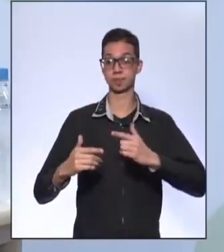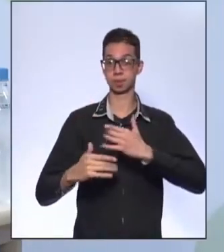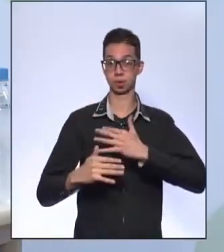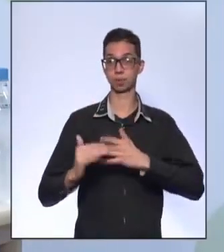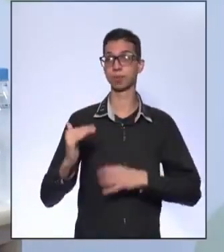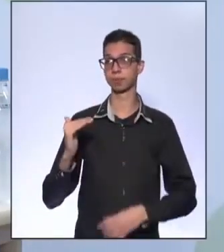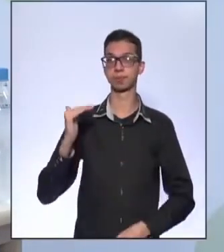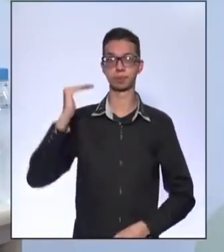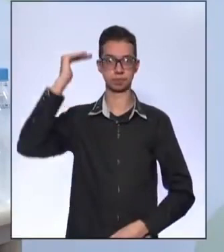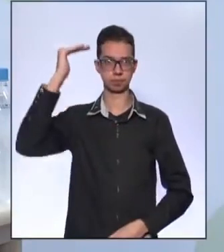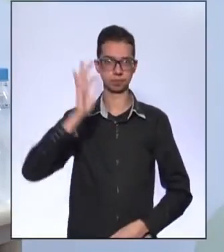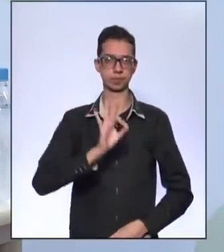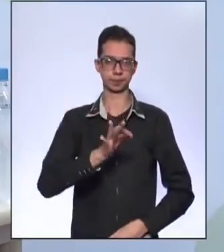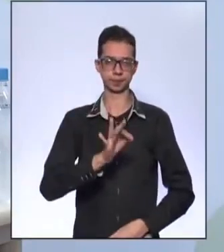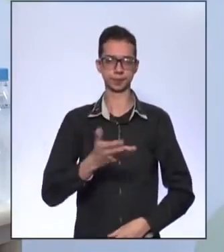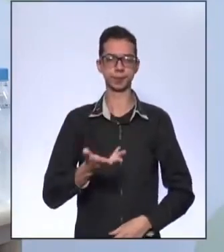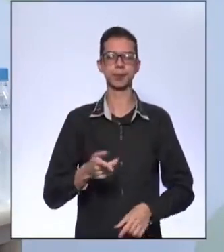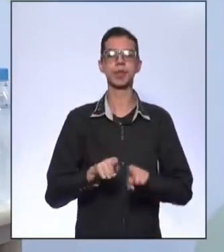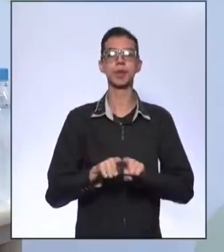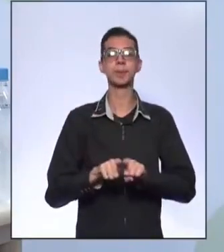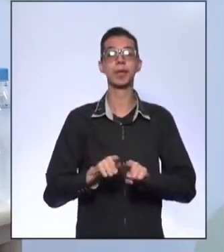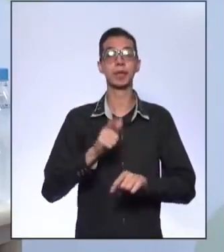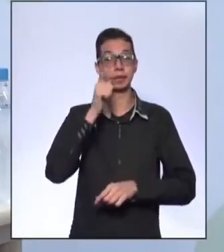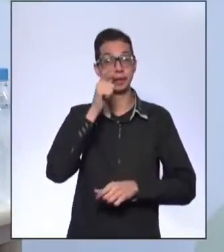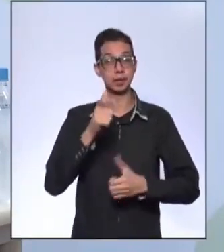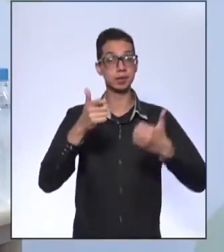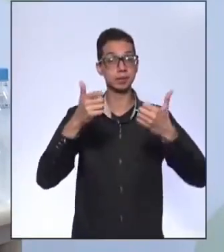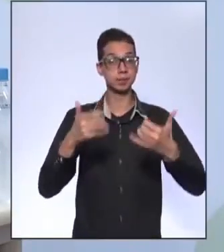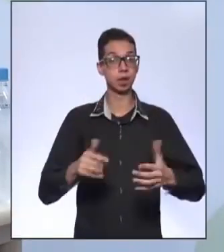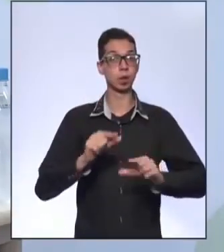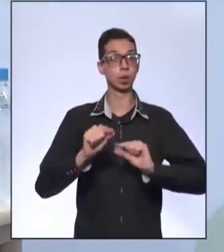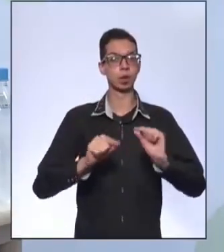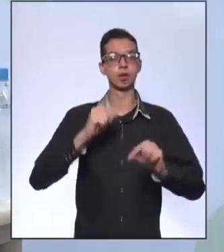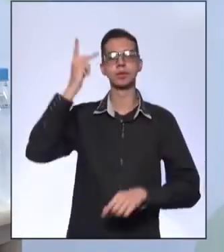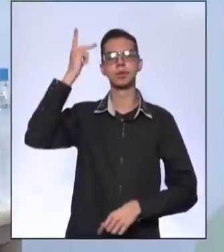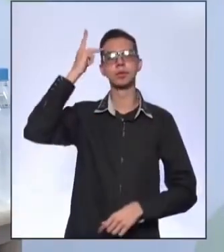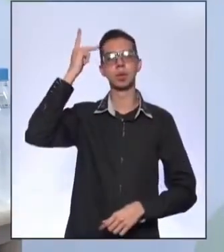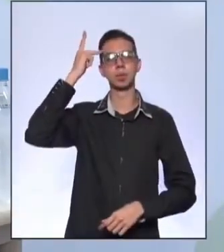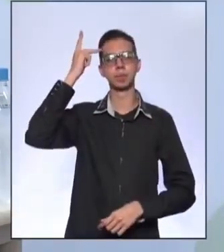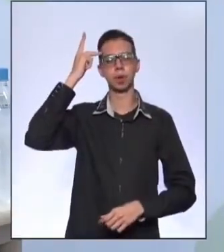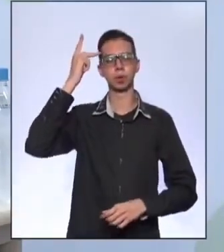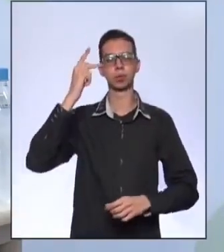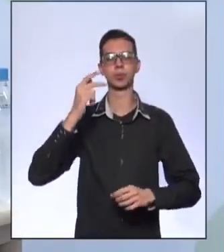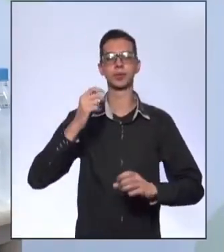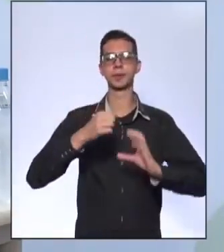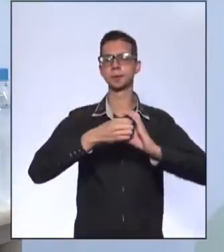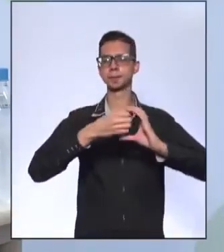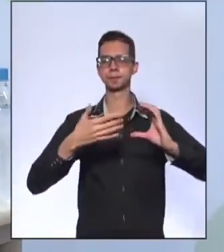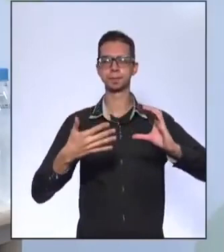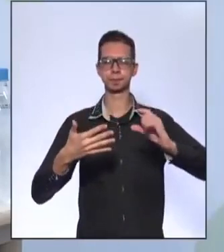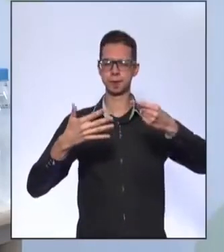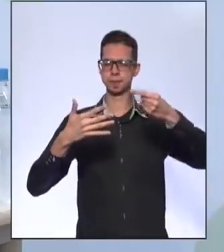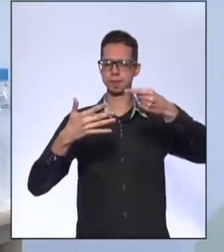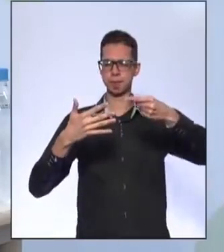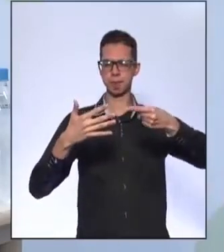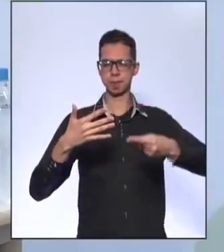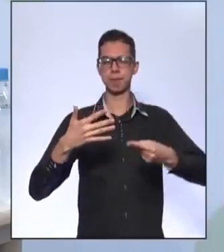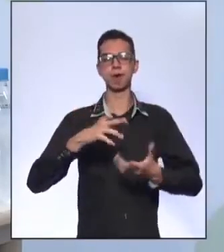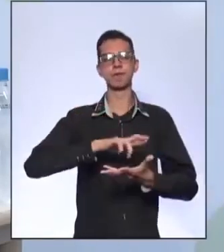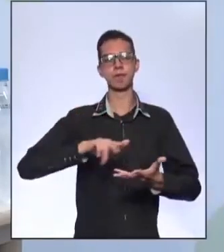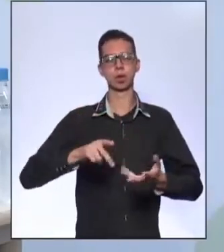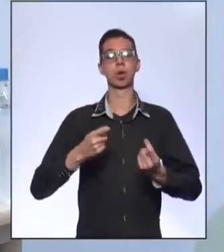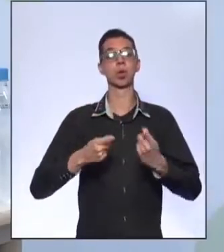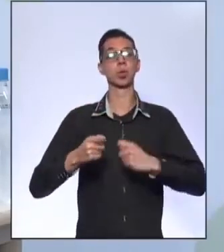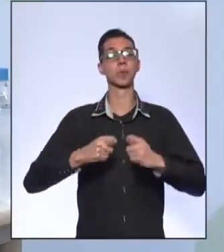aí tudo bem e interessante desse daqui São Paulo tem vários aspectos principalmente econômicos que acaba